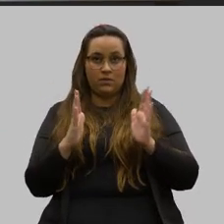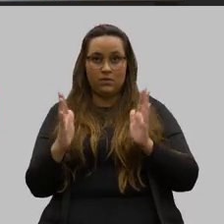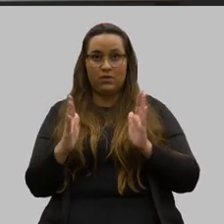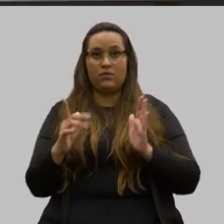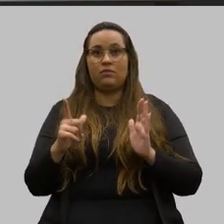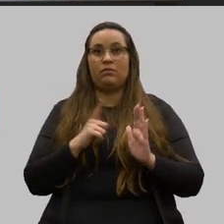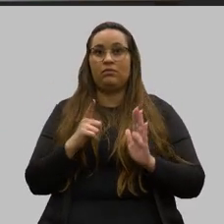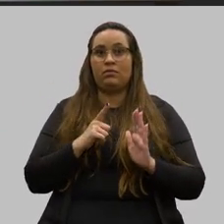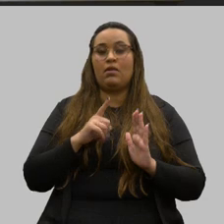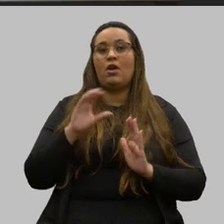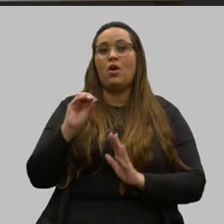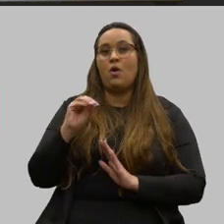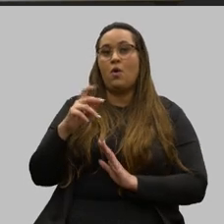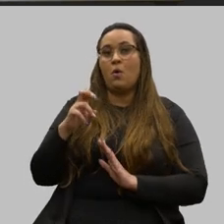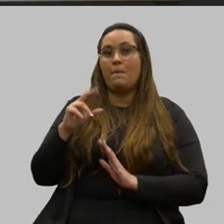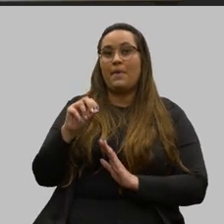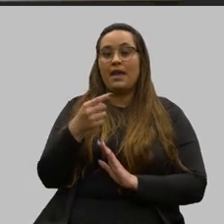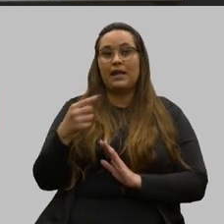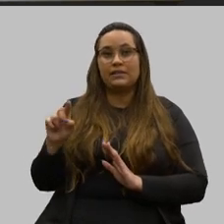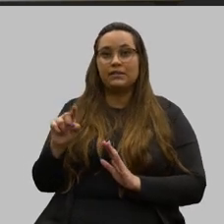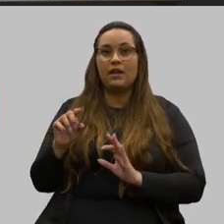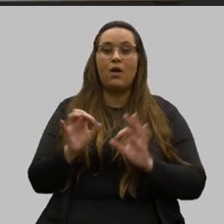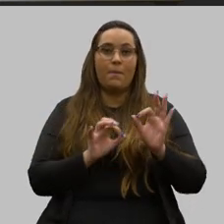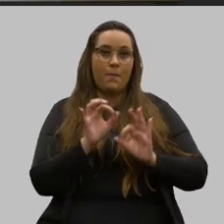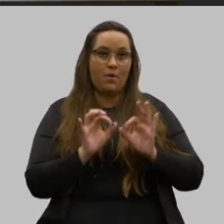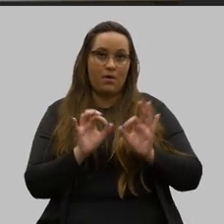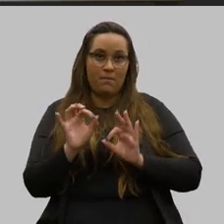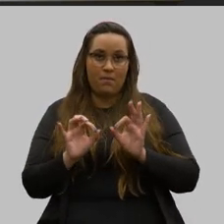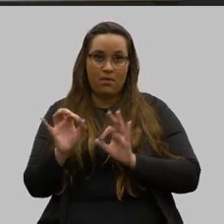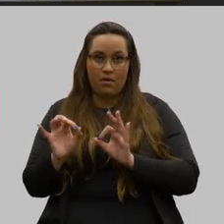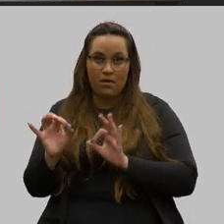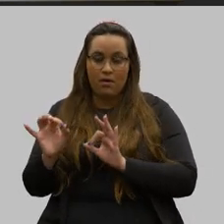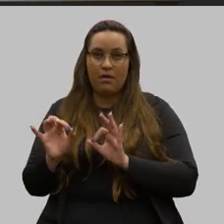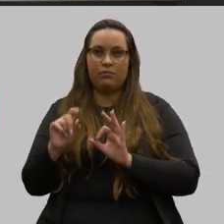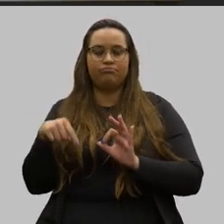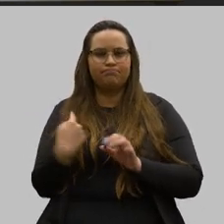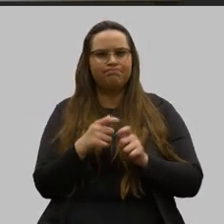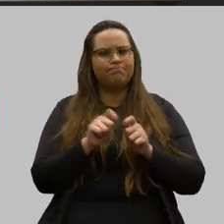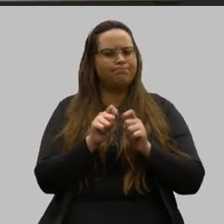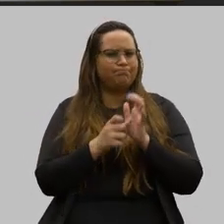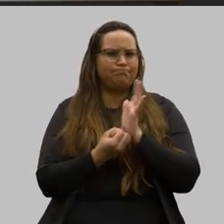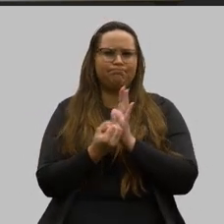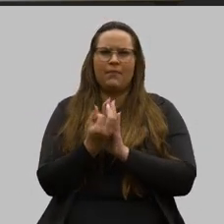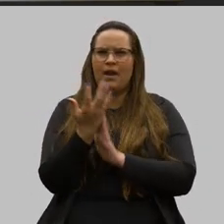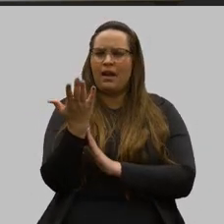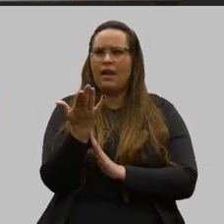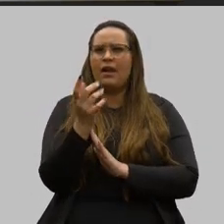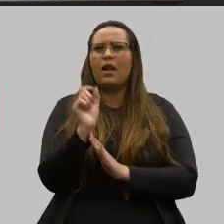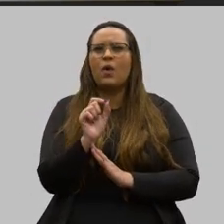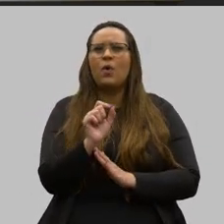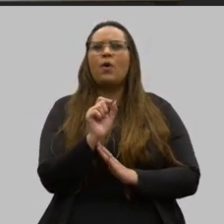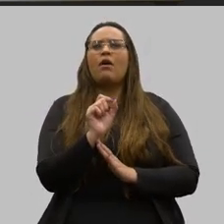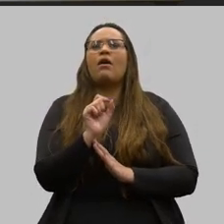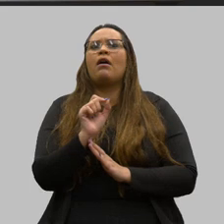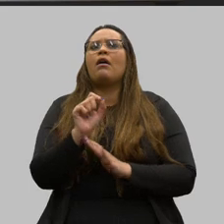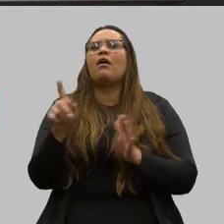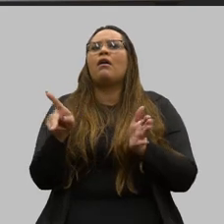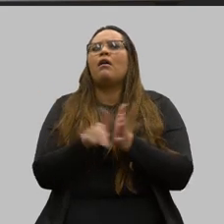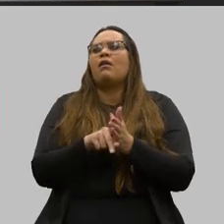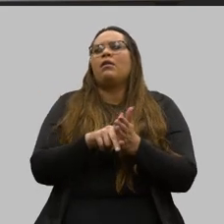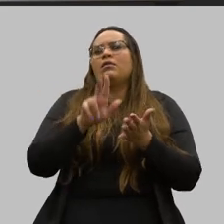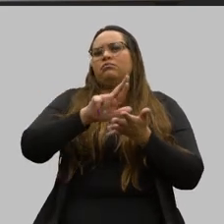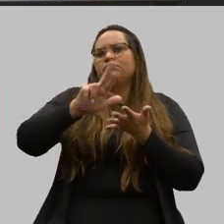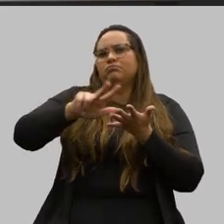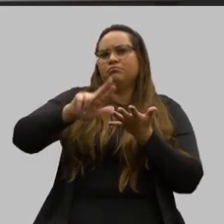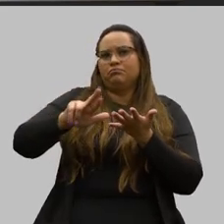programadas estamos inclusive fazendo diversos eh planejamentos para operações em parques né como cochar bão etc